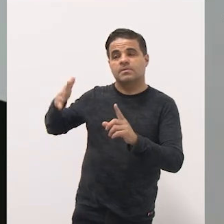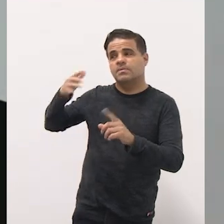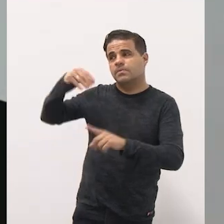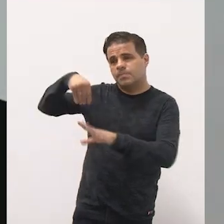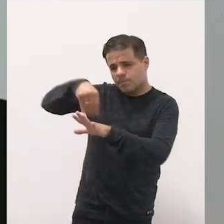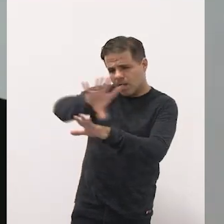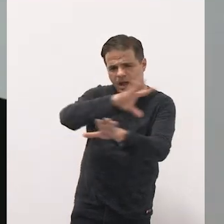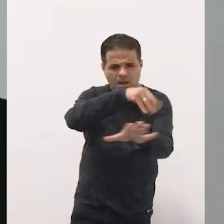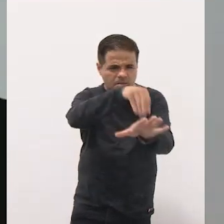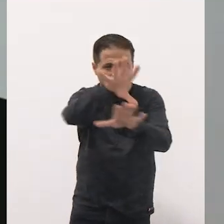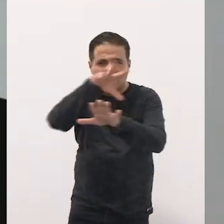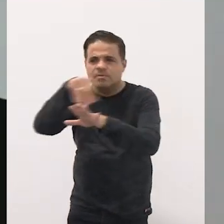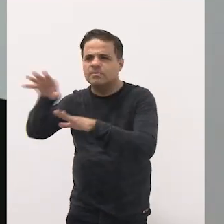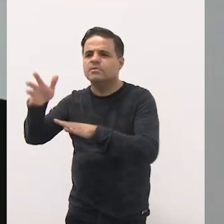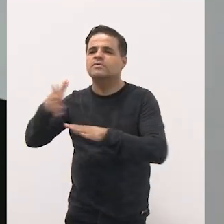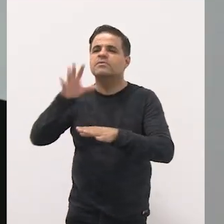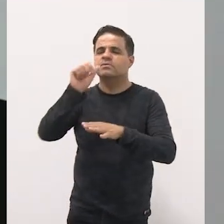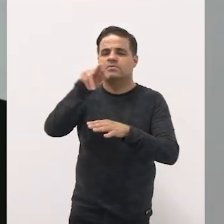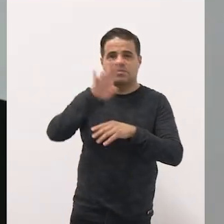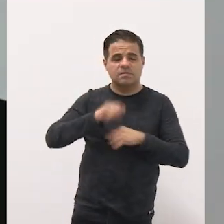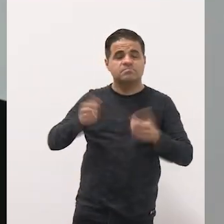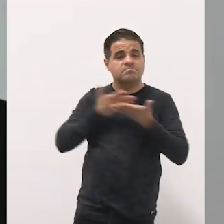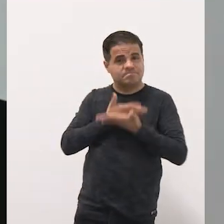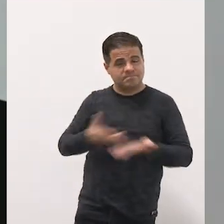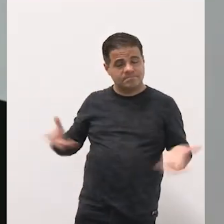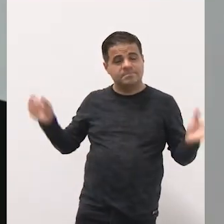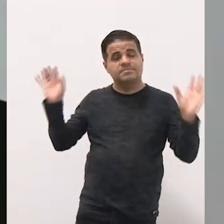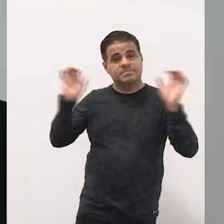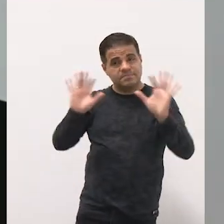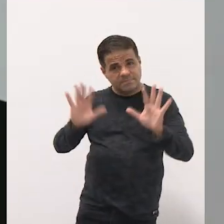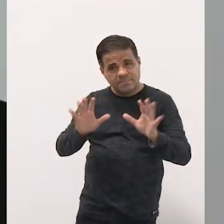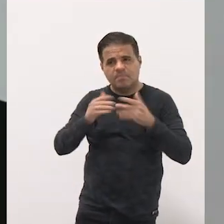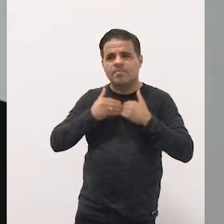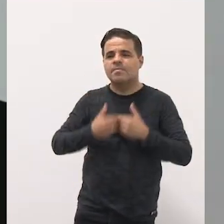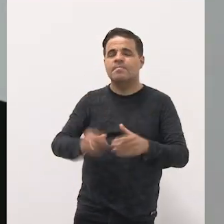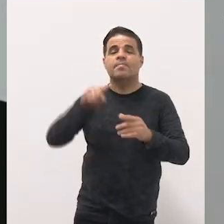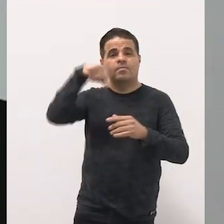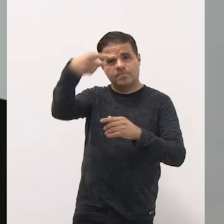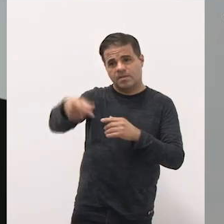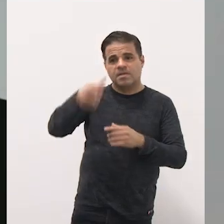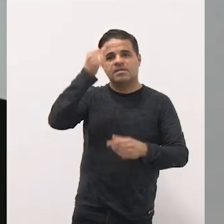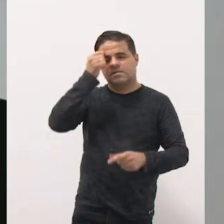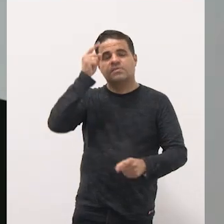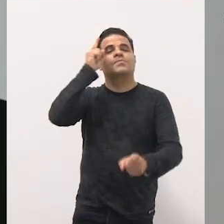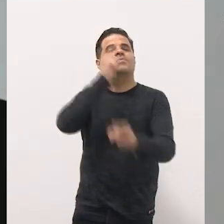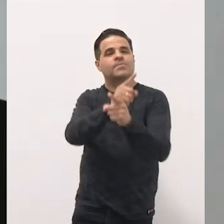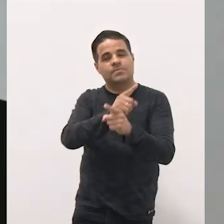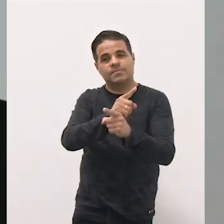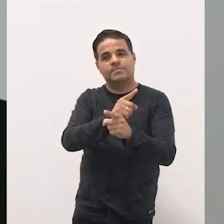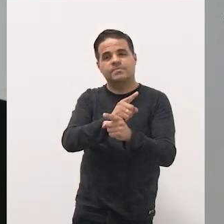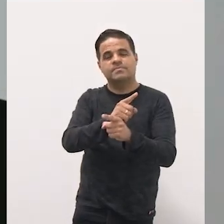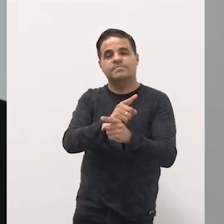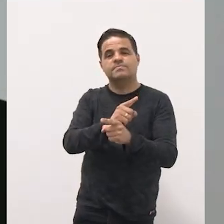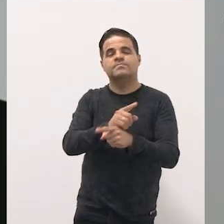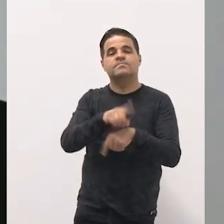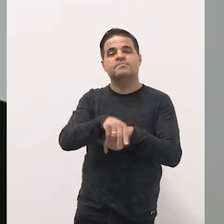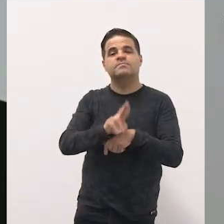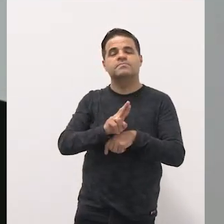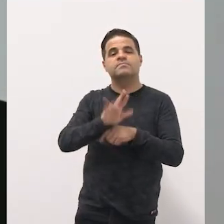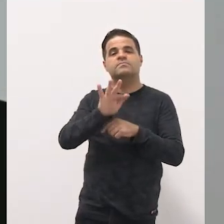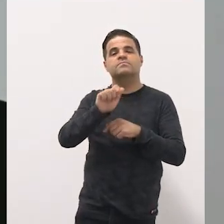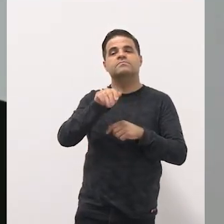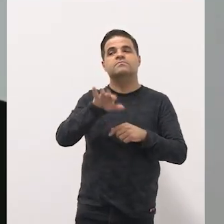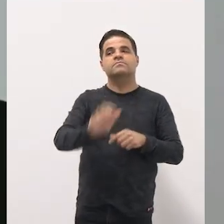no canal e me despeço aqui, esperando vocês na próxima sexta-feira, e passo a palavra, doutora Fátima, para a